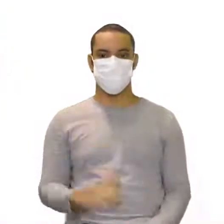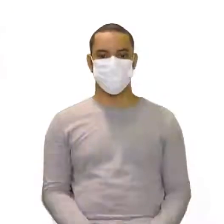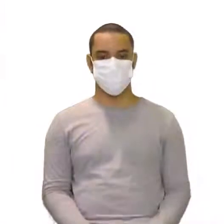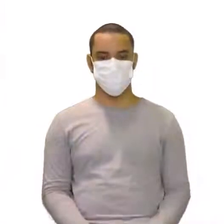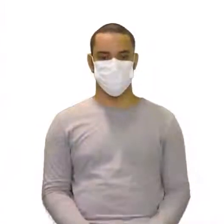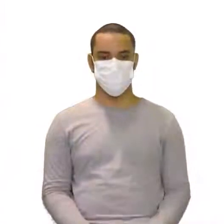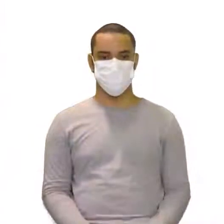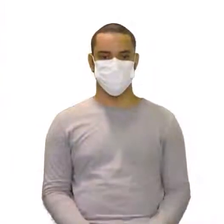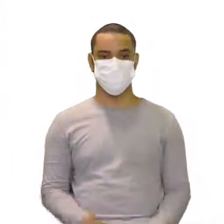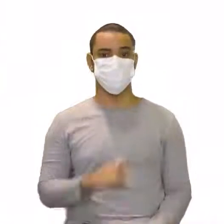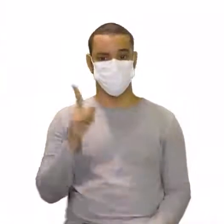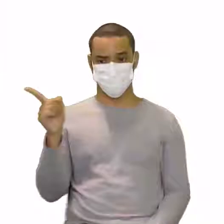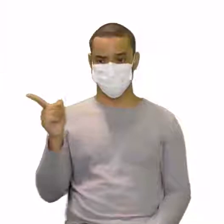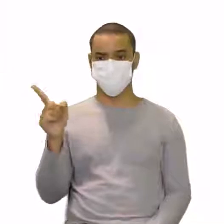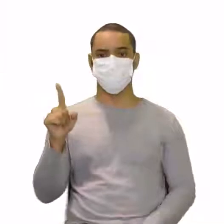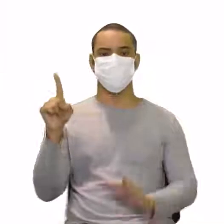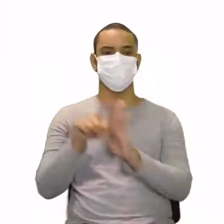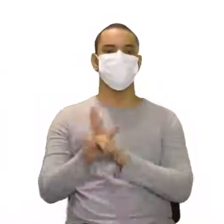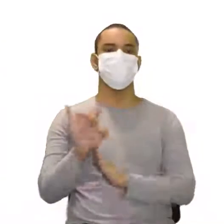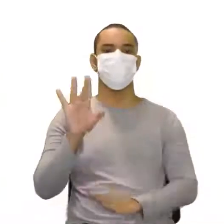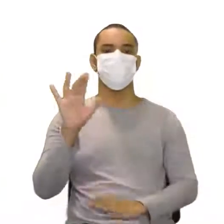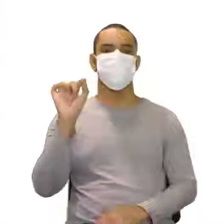Então, essa questão foi mais